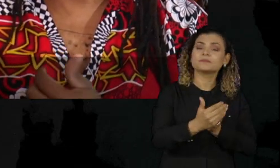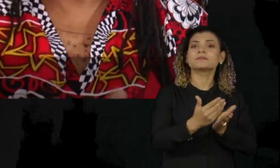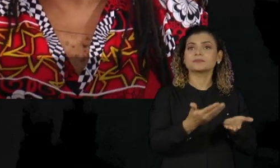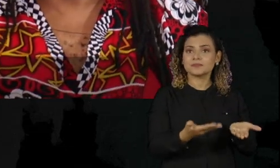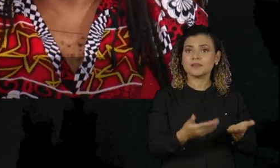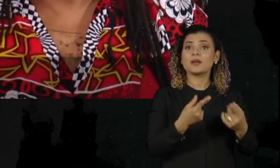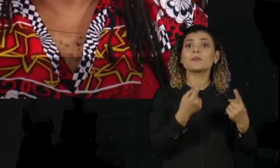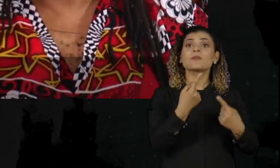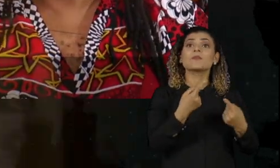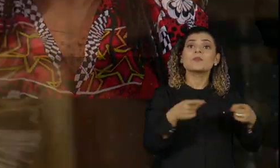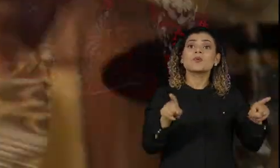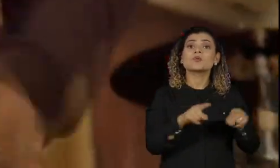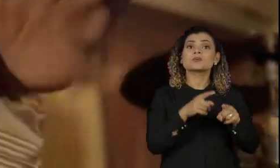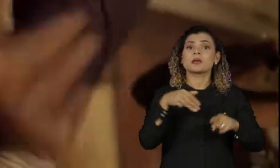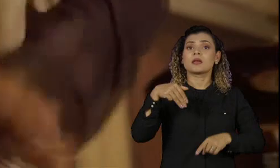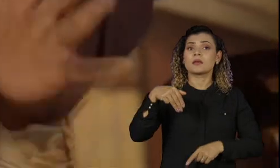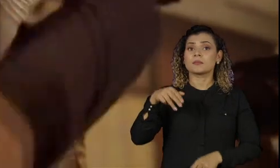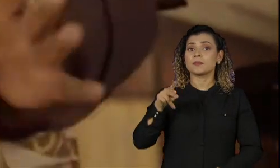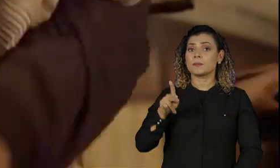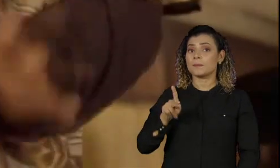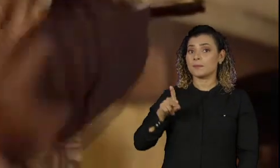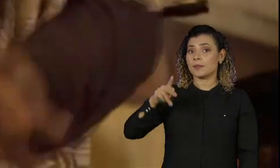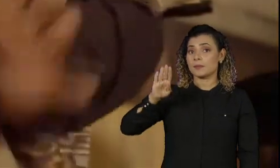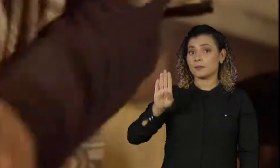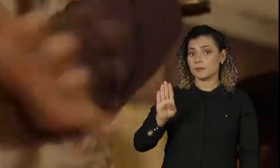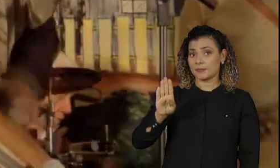na música popular brasileira.